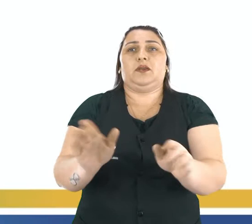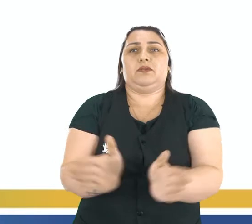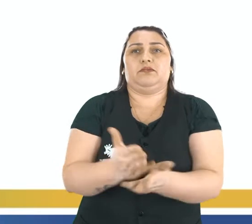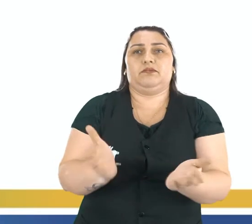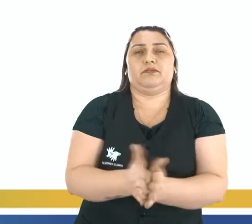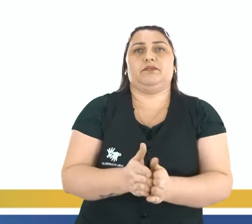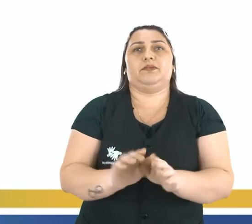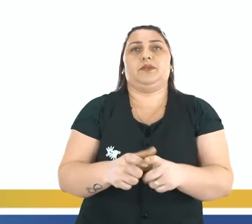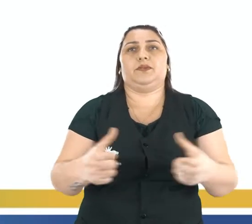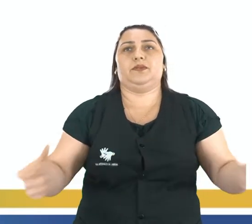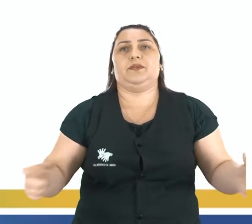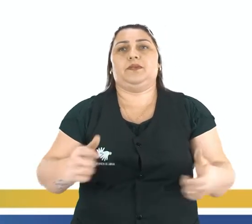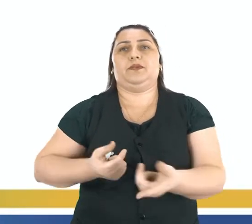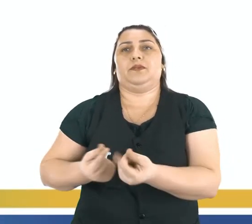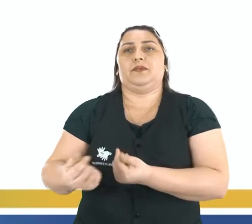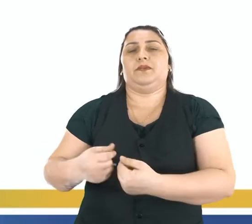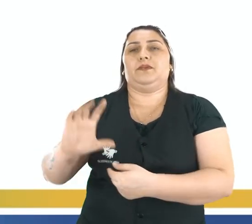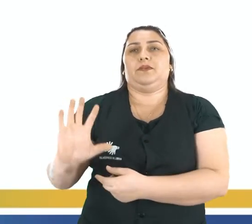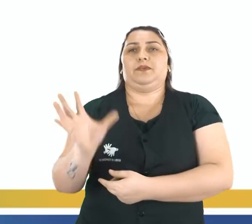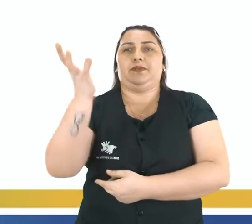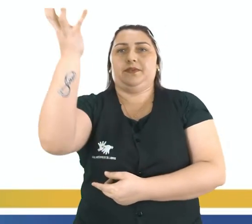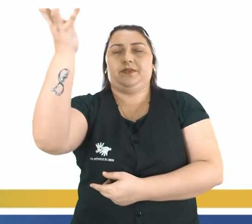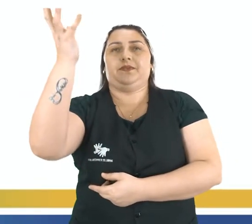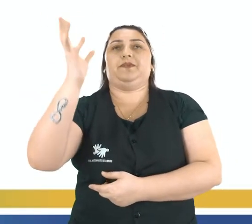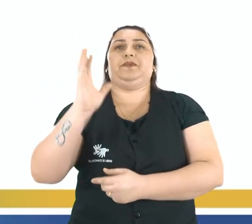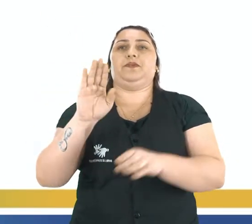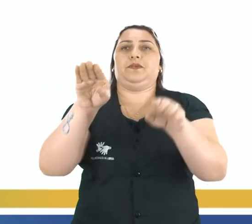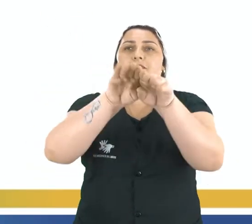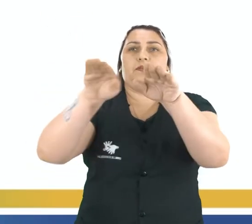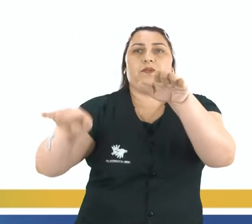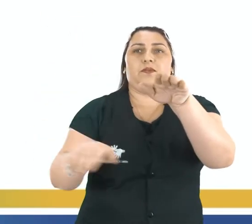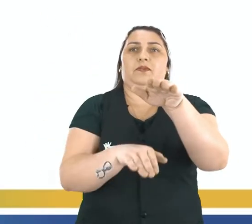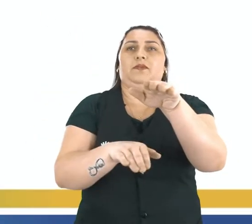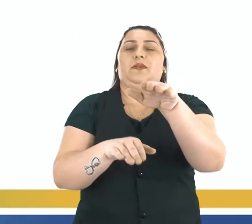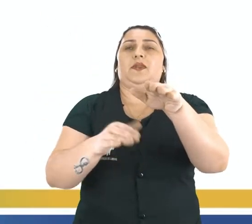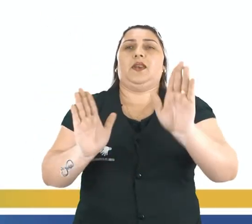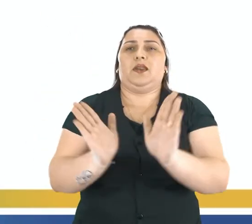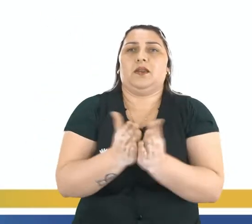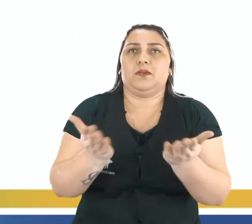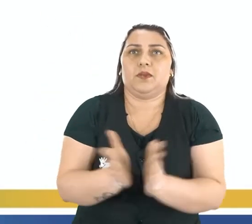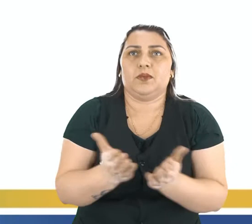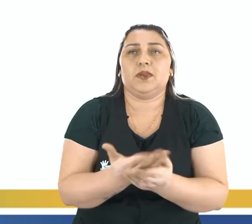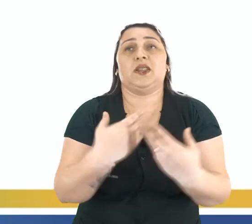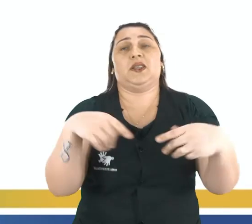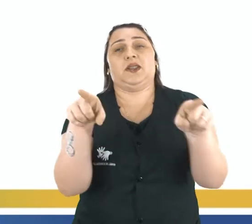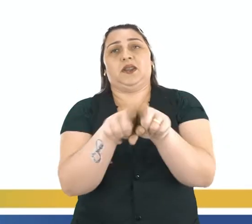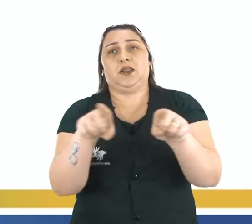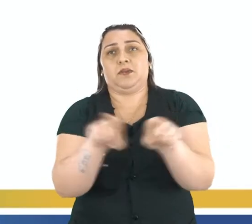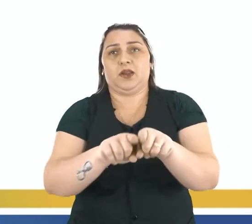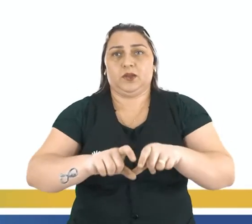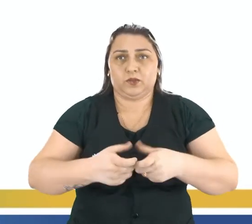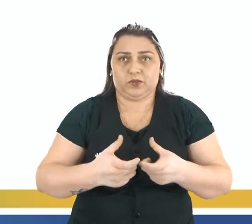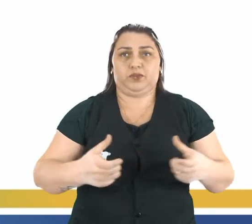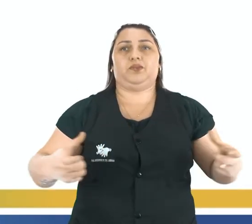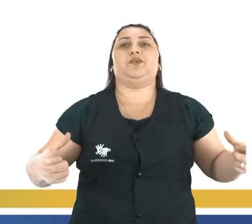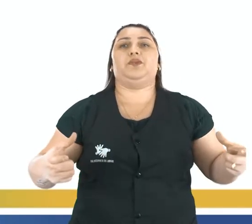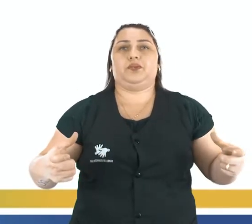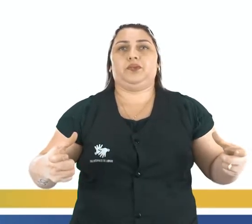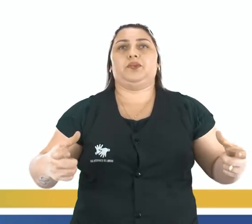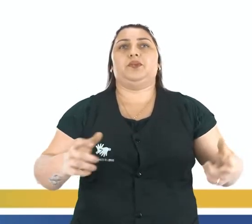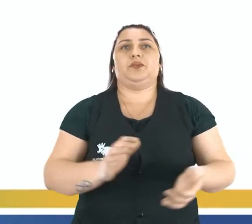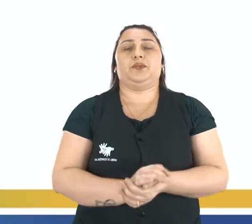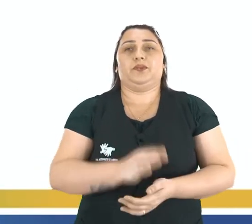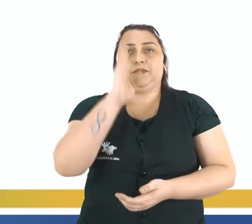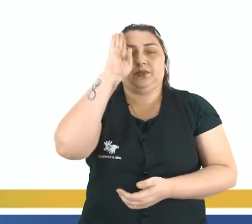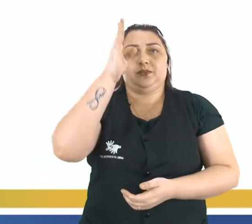que o crescimento econômico acontecia, a desigualdade social e a pobreza, elas também tinham índices bem